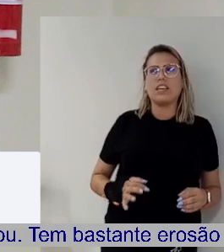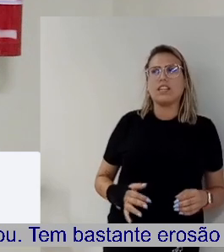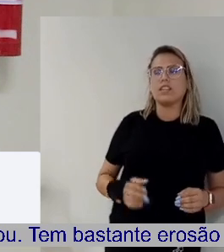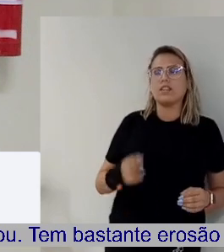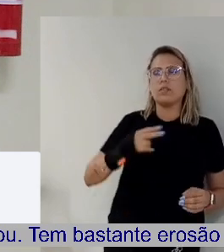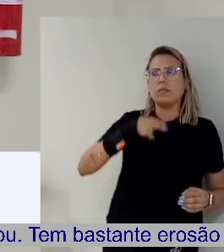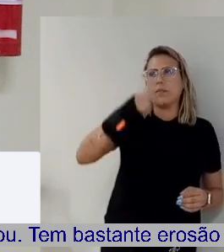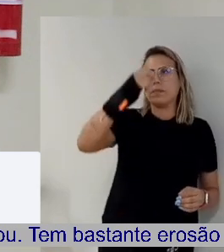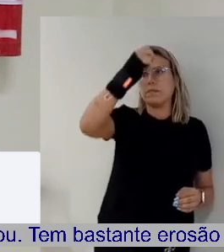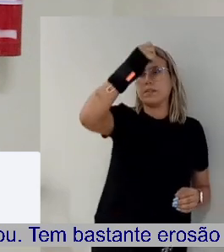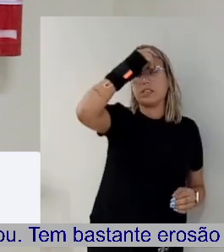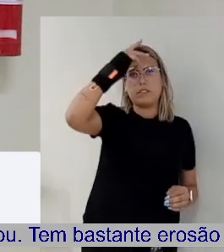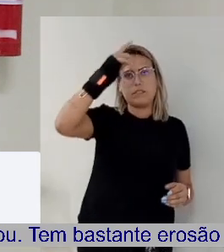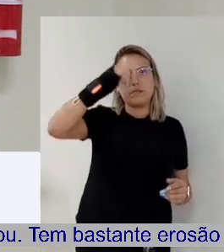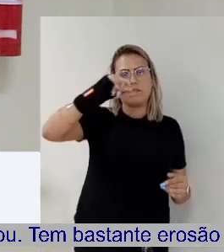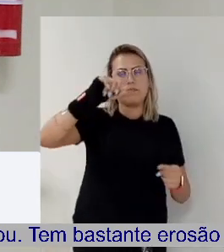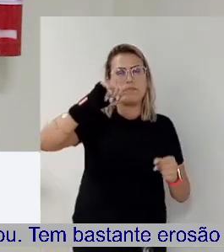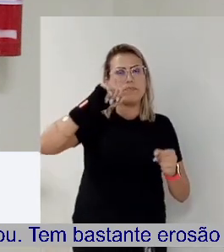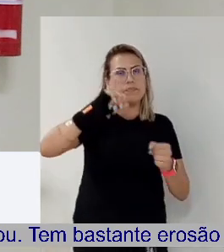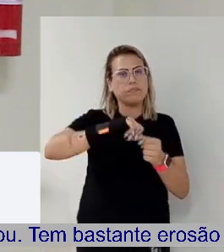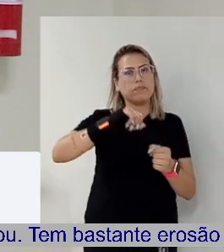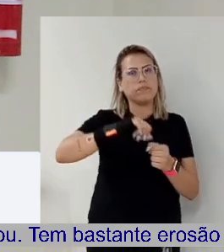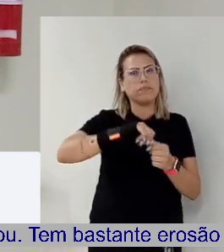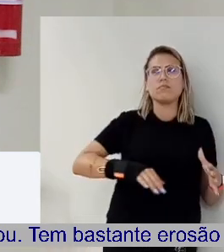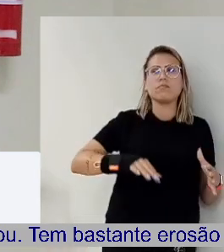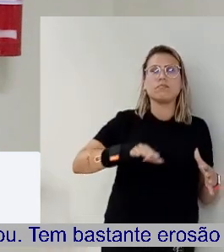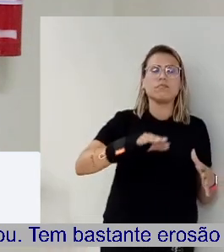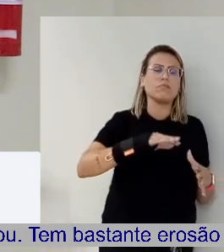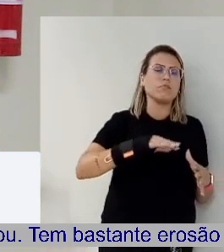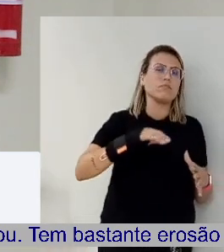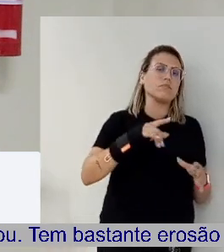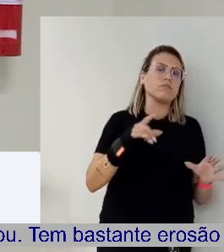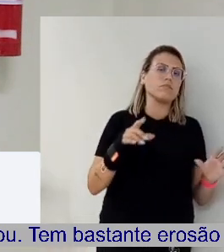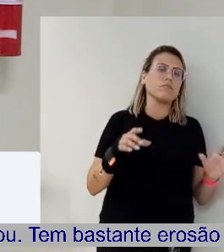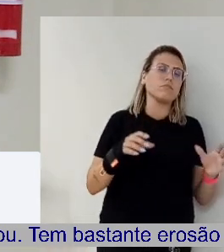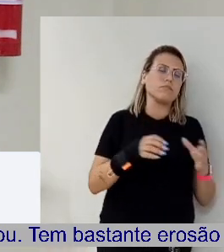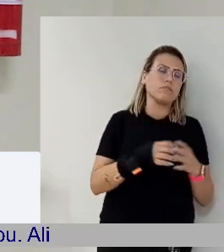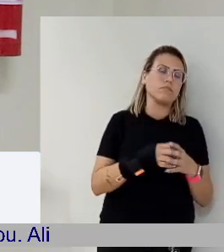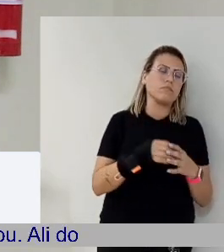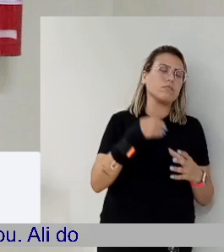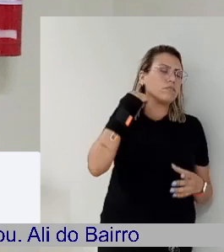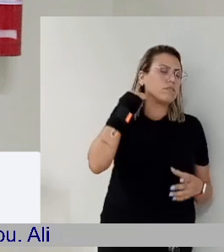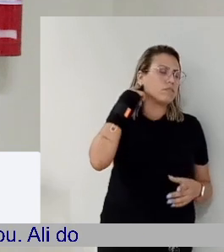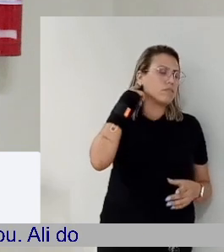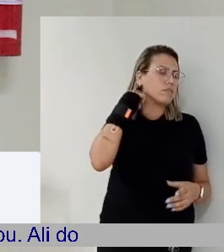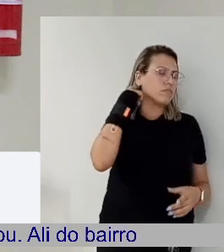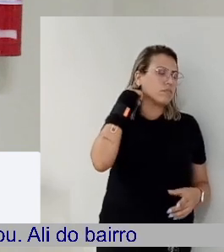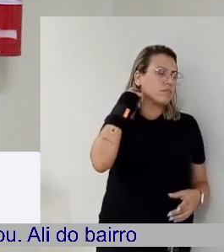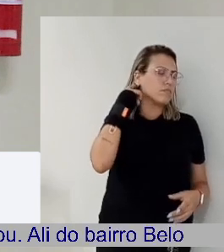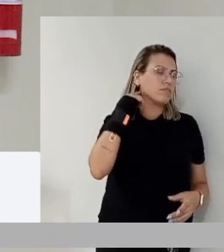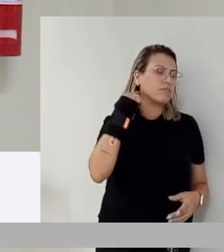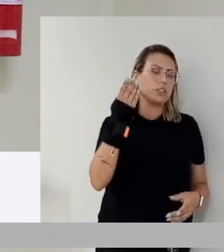de poder fazer um paliativo naquela região ali do bairro Belo Horizonte